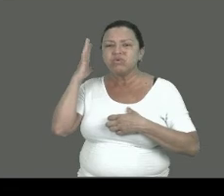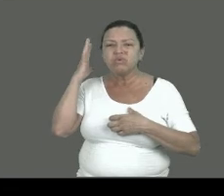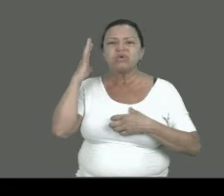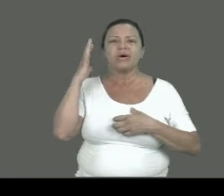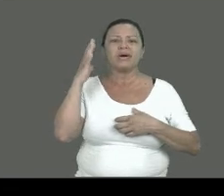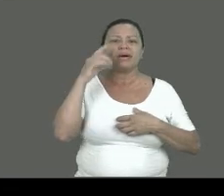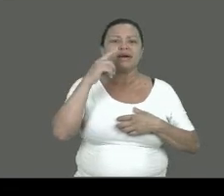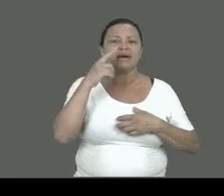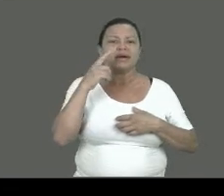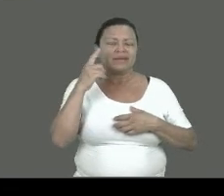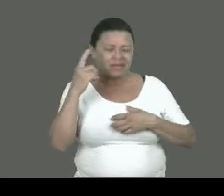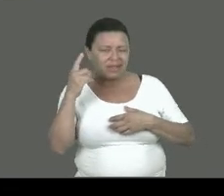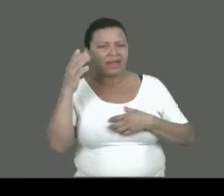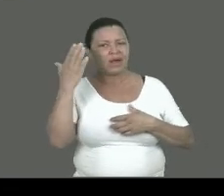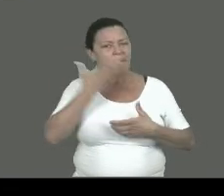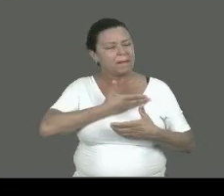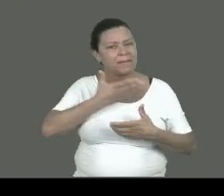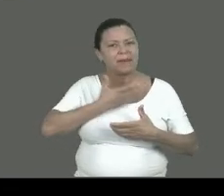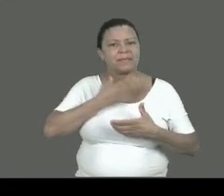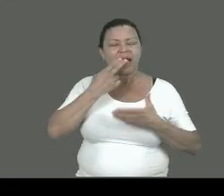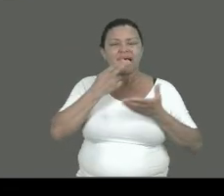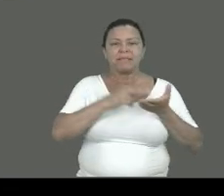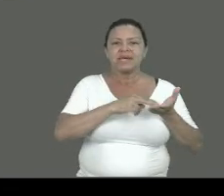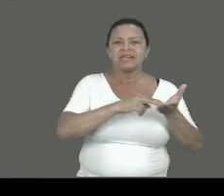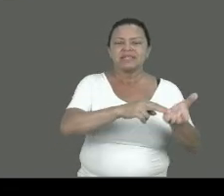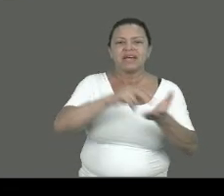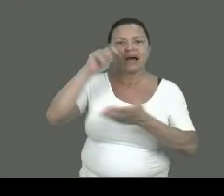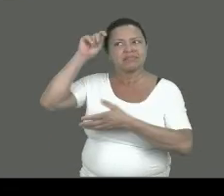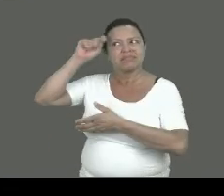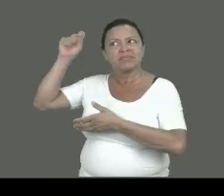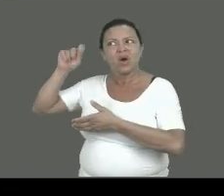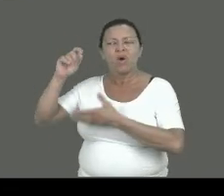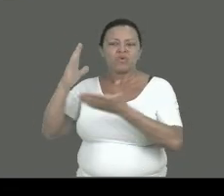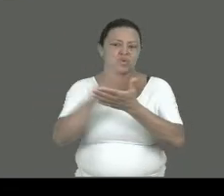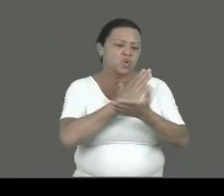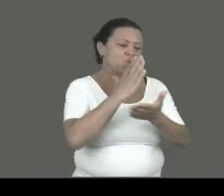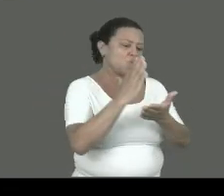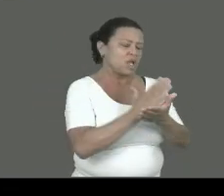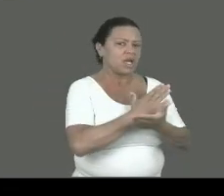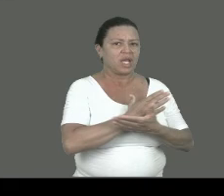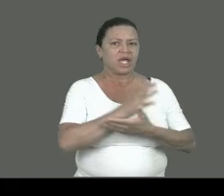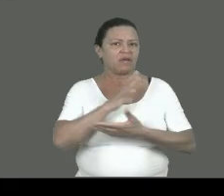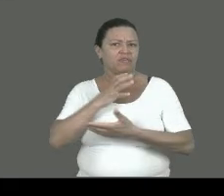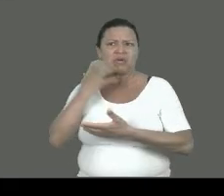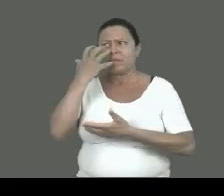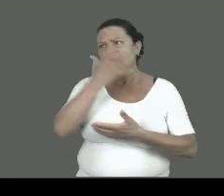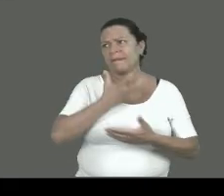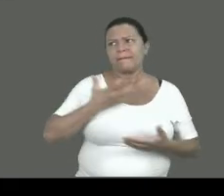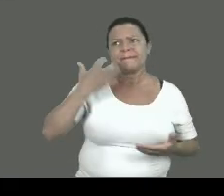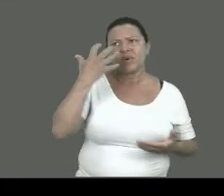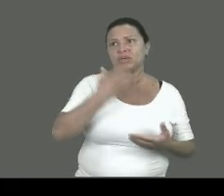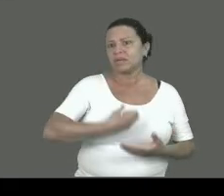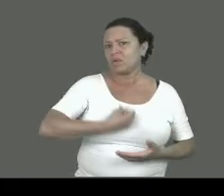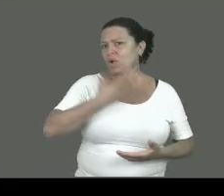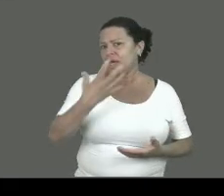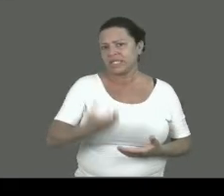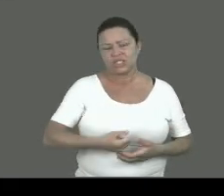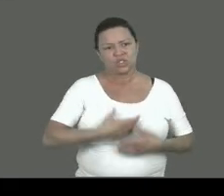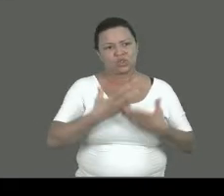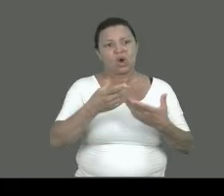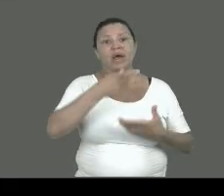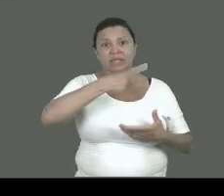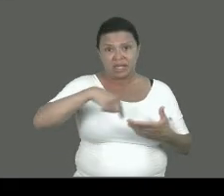palavra amiga, ou por uma mensagem que recebemos num livro, numa música, numa poesia, e que